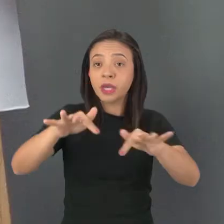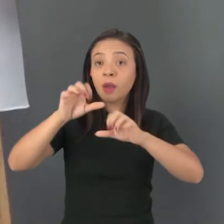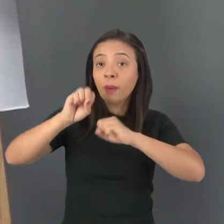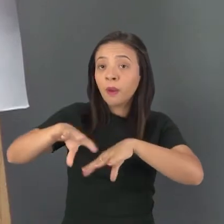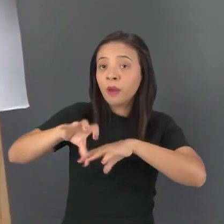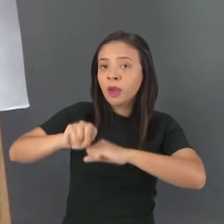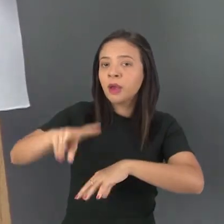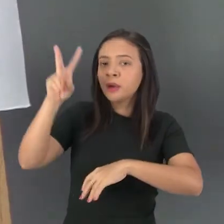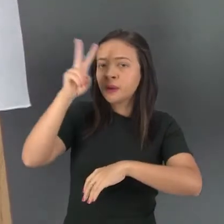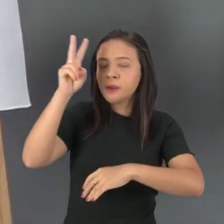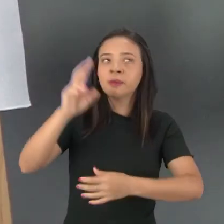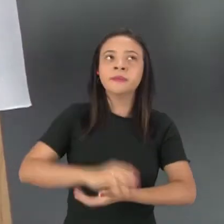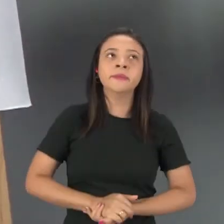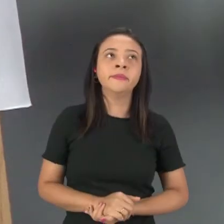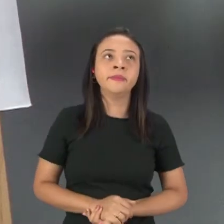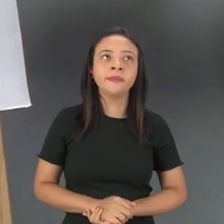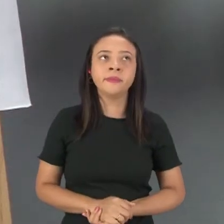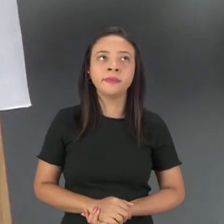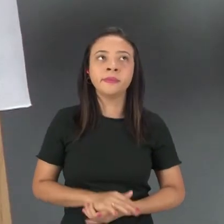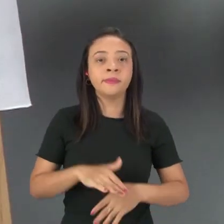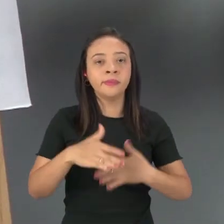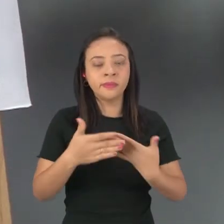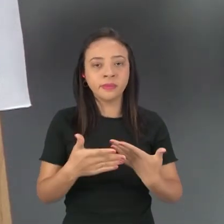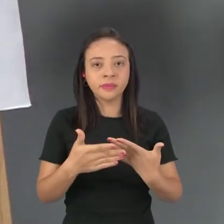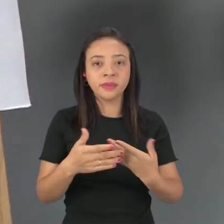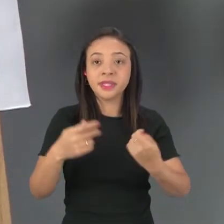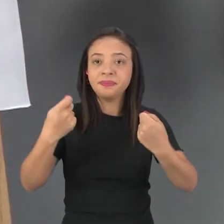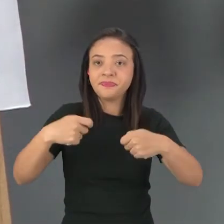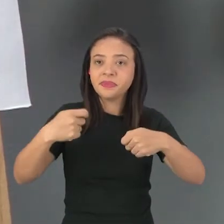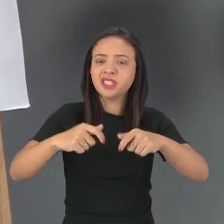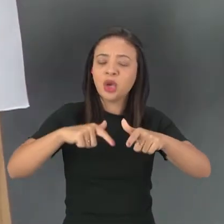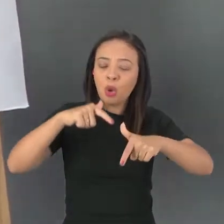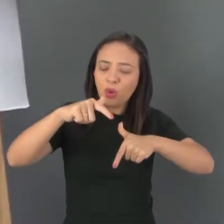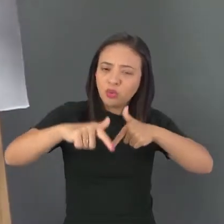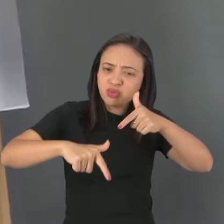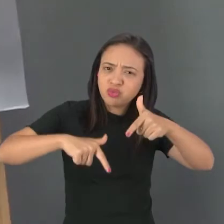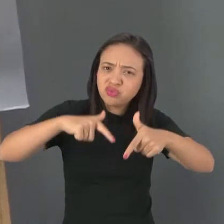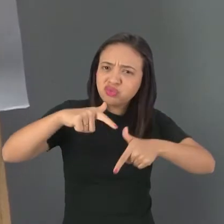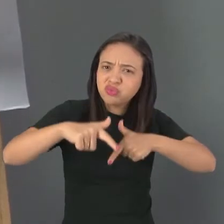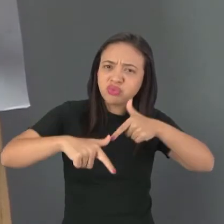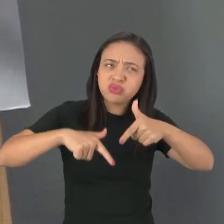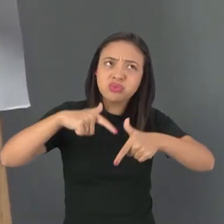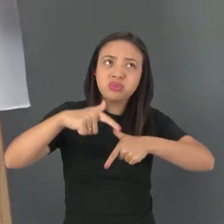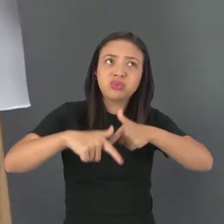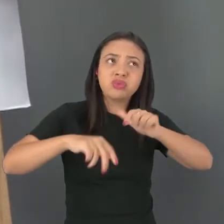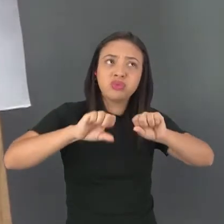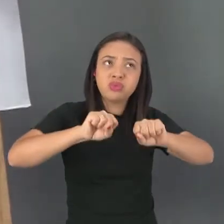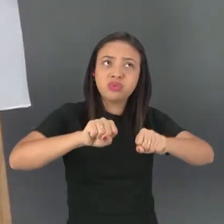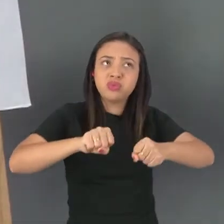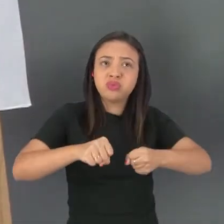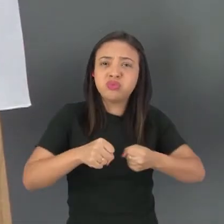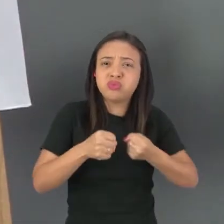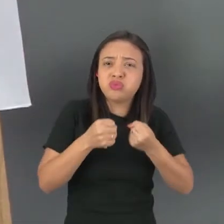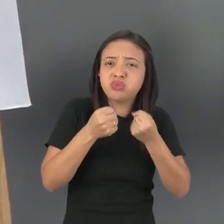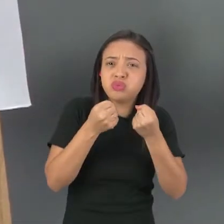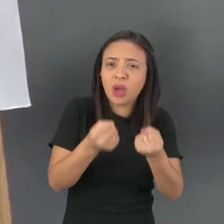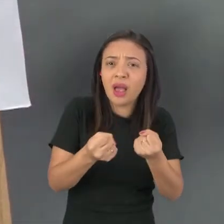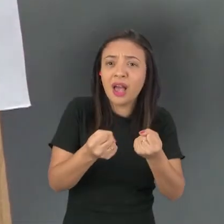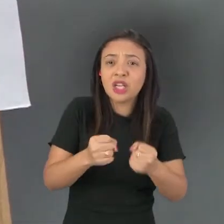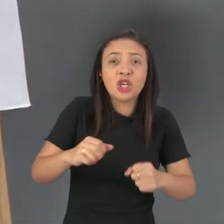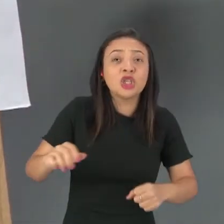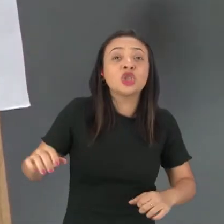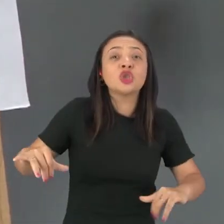Então vamos lá nós trabalhamos para nos livrarmos do suplício da